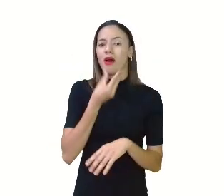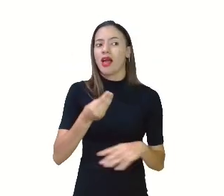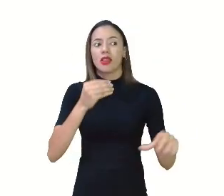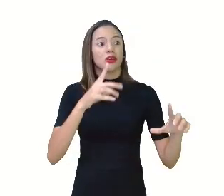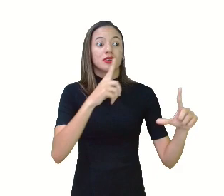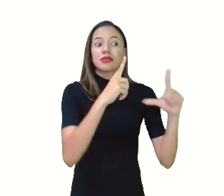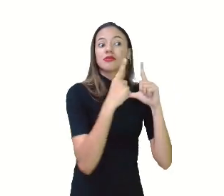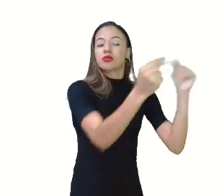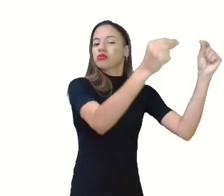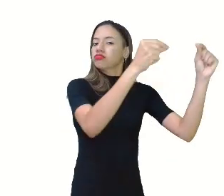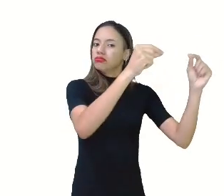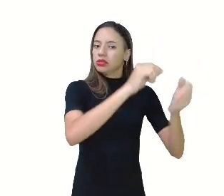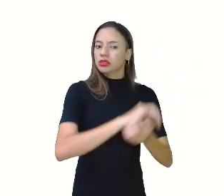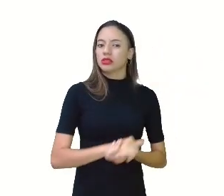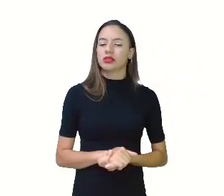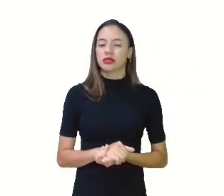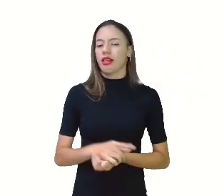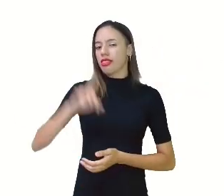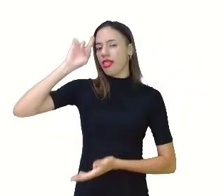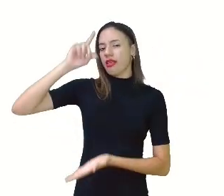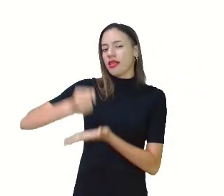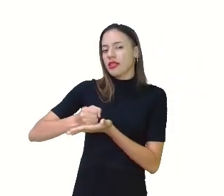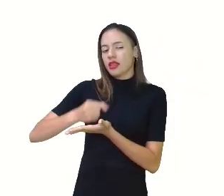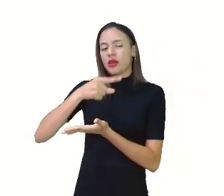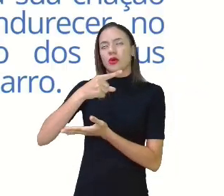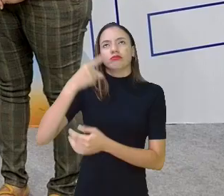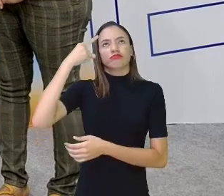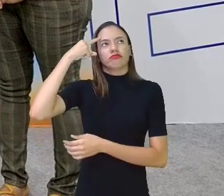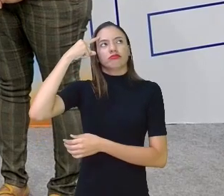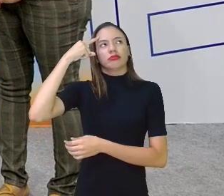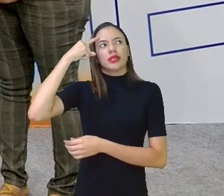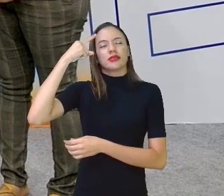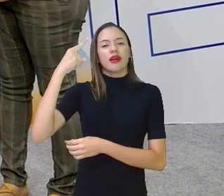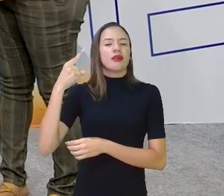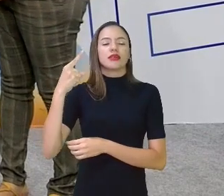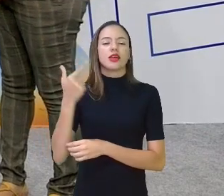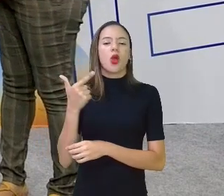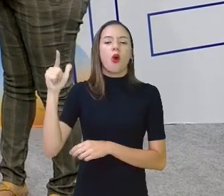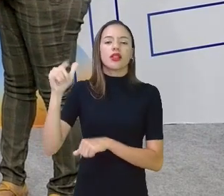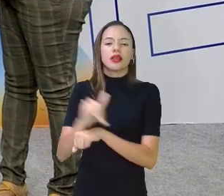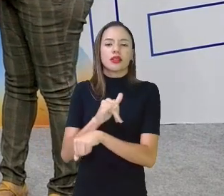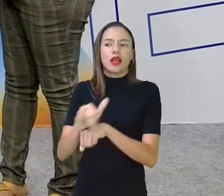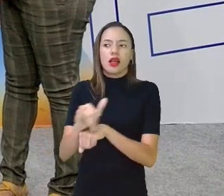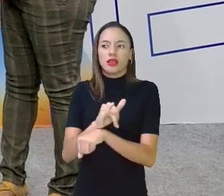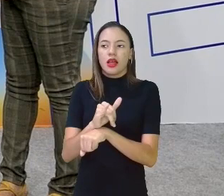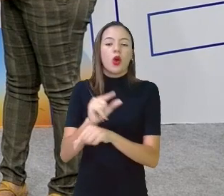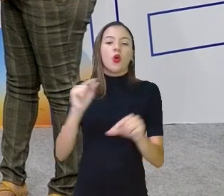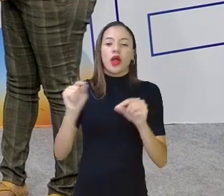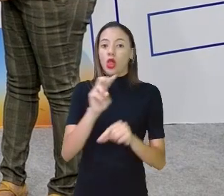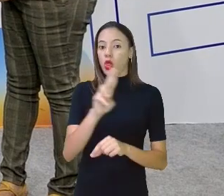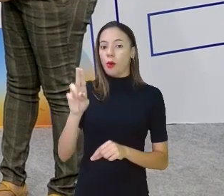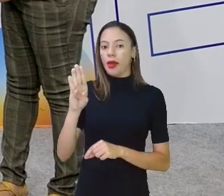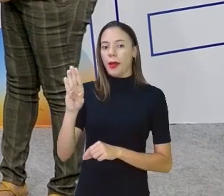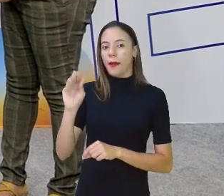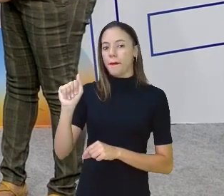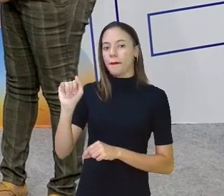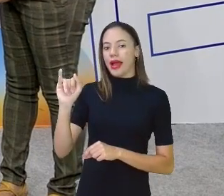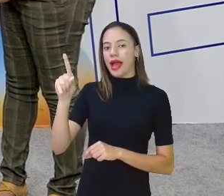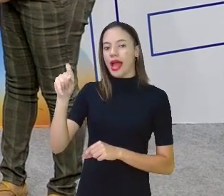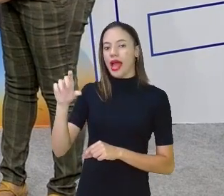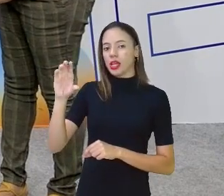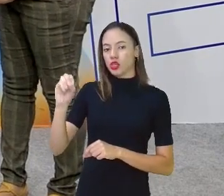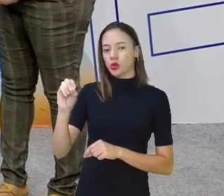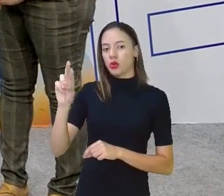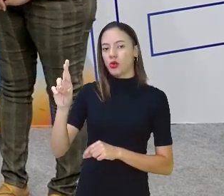namorado tinha ido embora, decidiu de fazer outra coisa. que a gente chama o baixo relevo. O que é o baixo